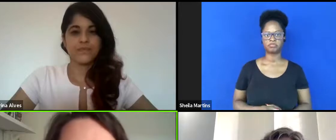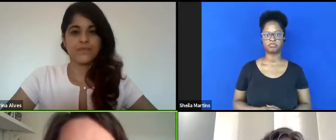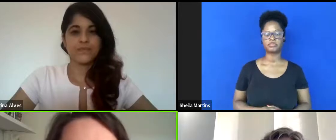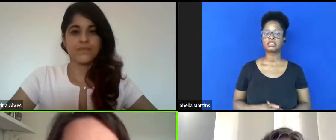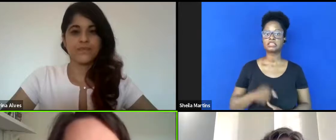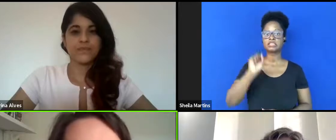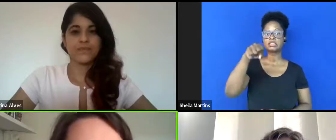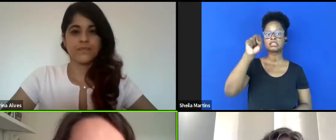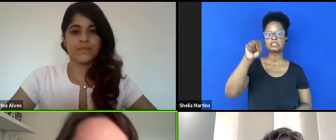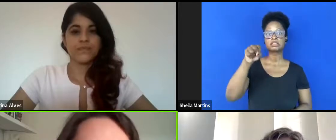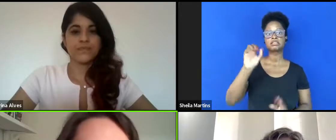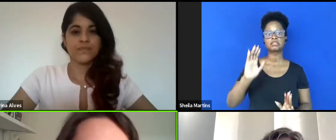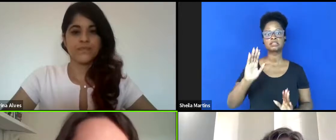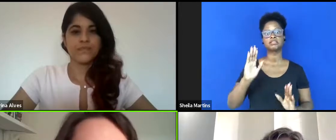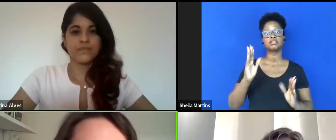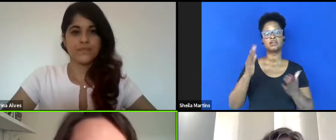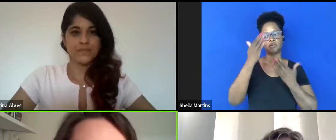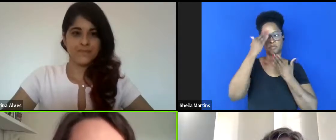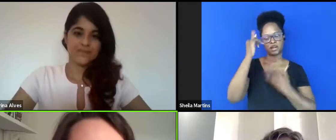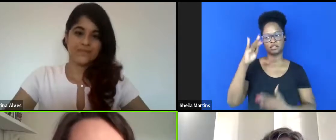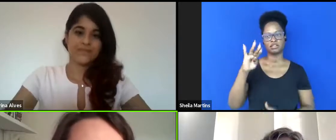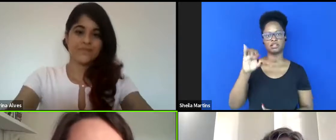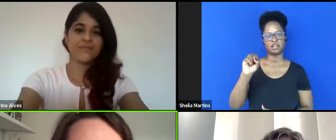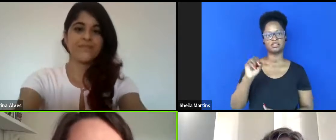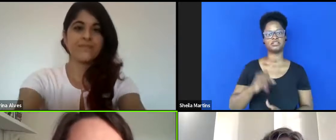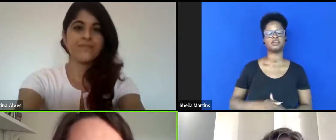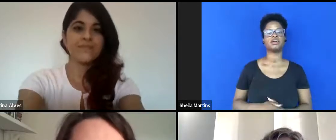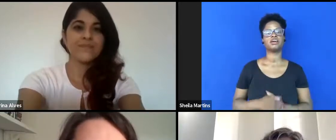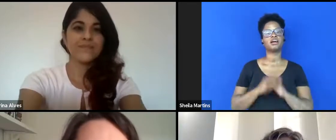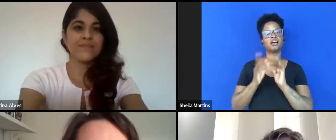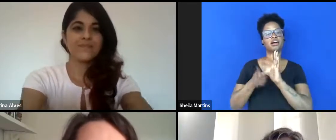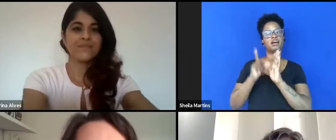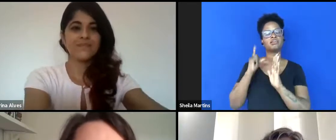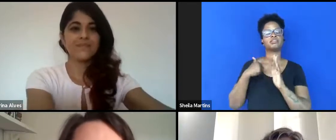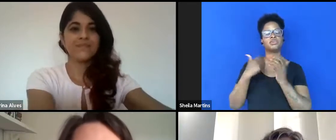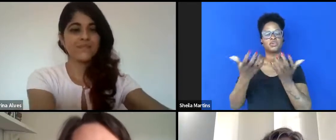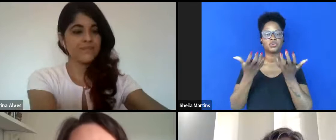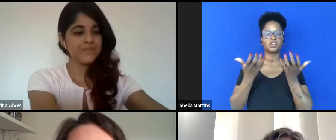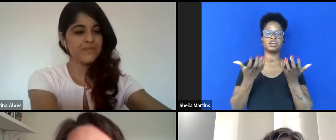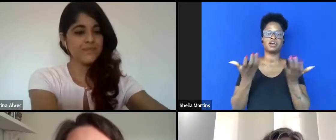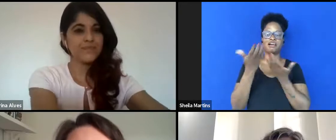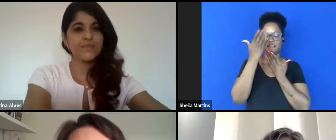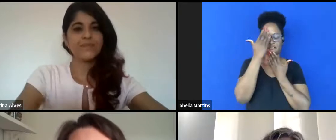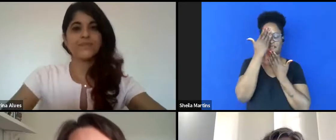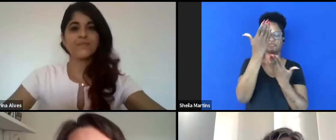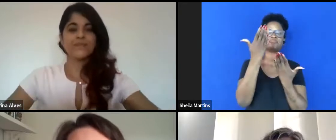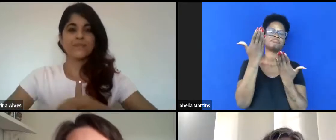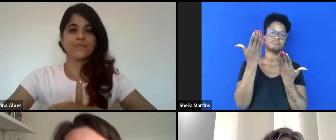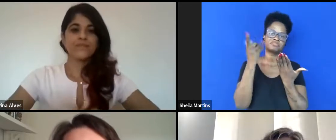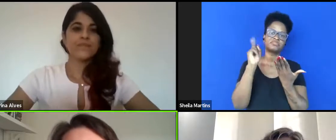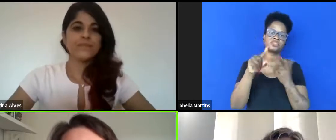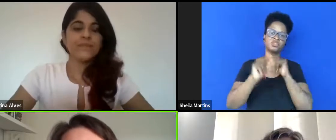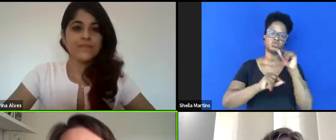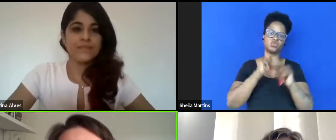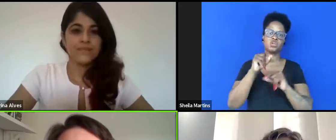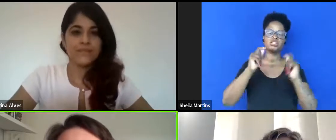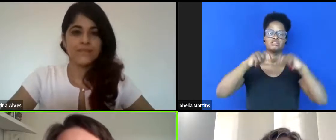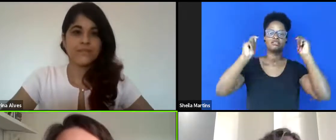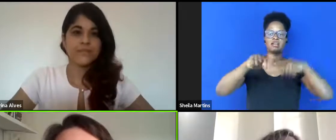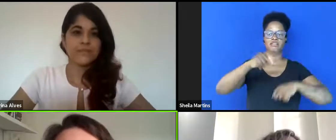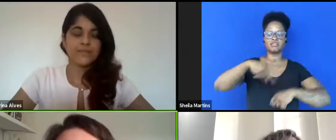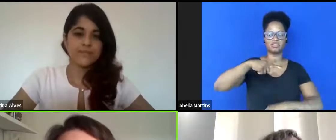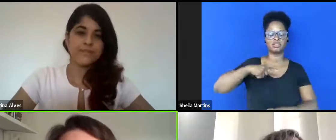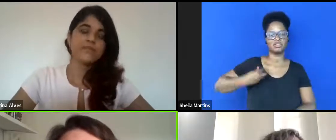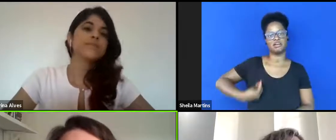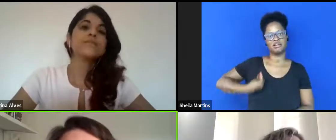Sim. Obrigado, Inês. Antes de mais nada, queria agradecer a chance de estar aqui, agradecer